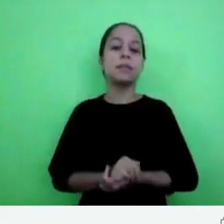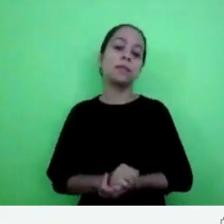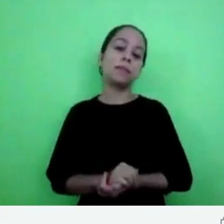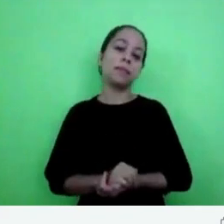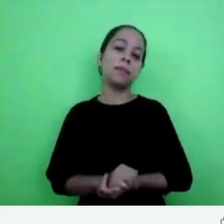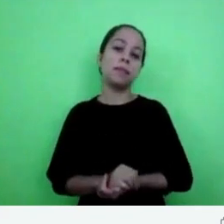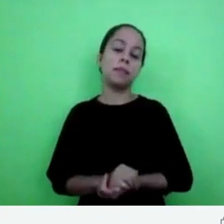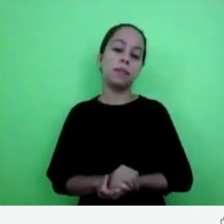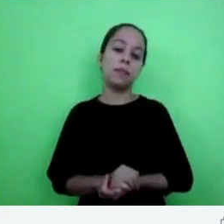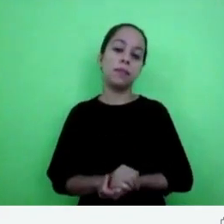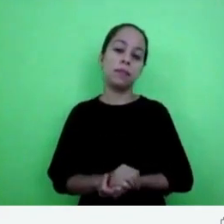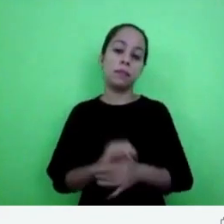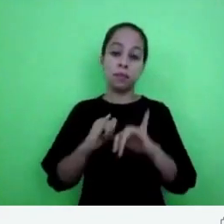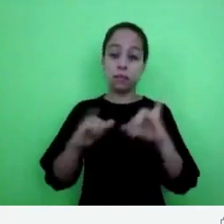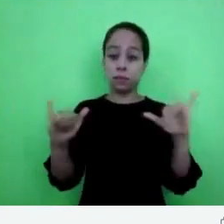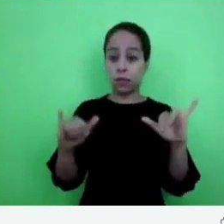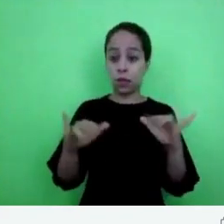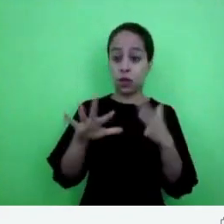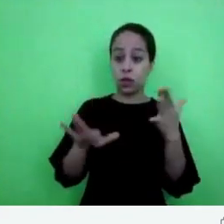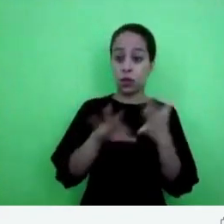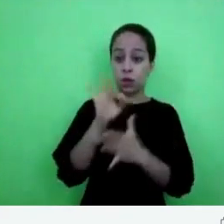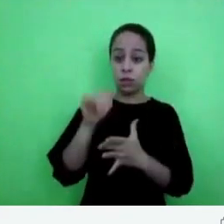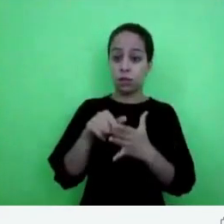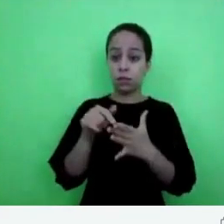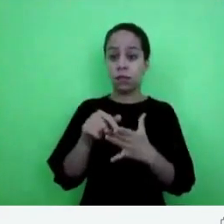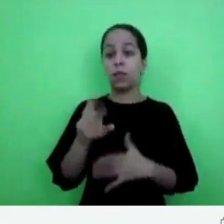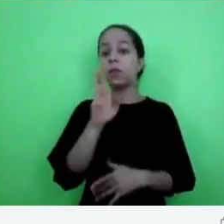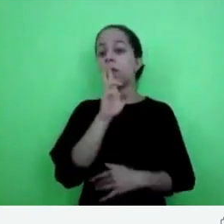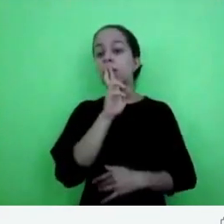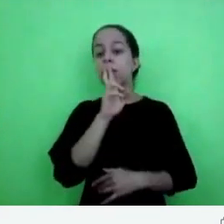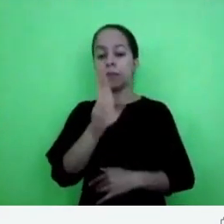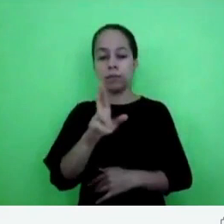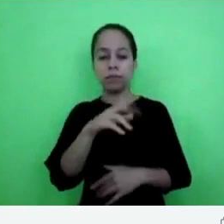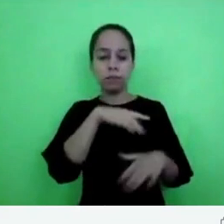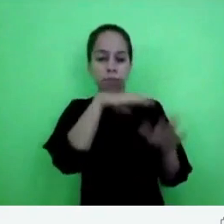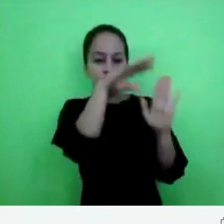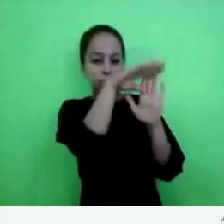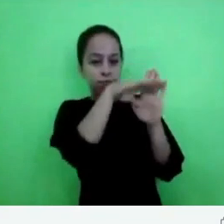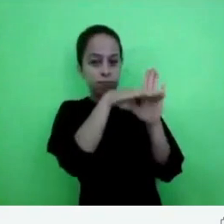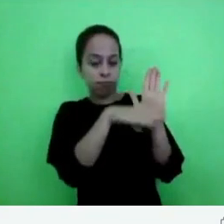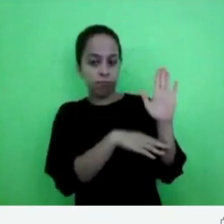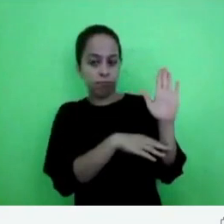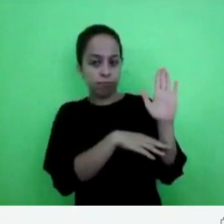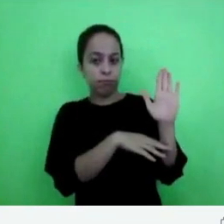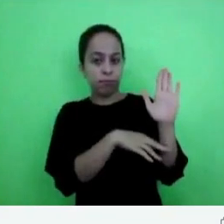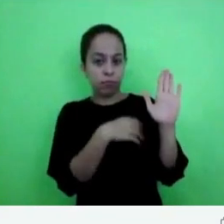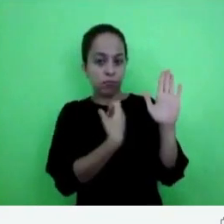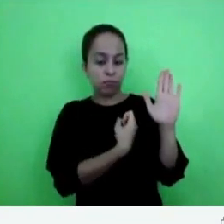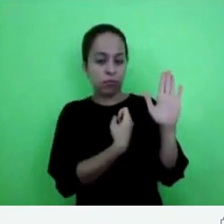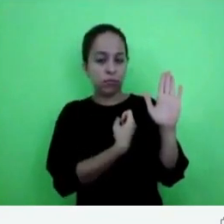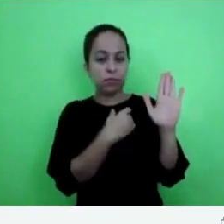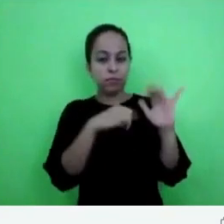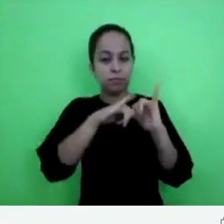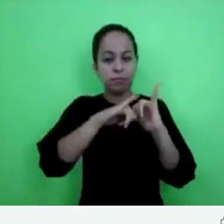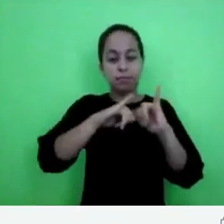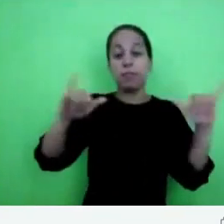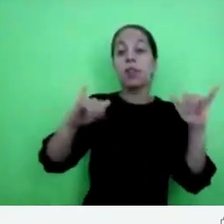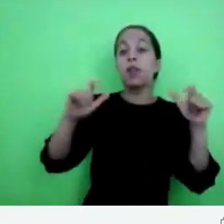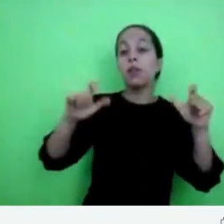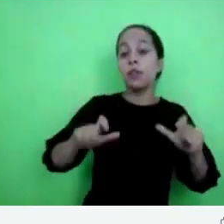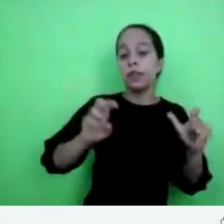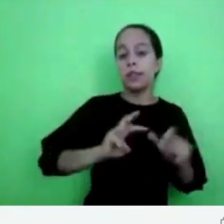O resultado do sorteio realizado com a classificação preliminar estará disponível na página do